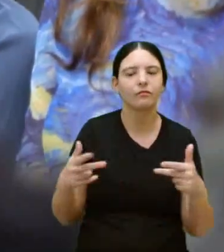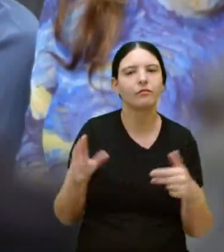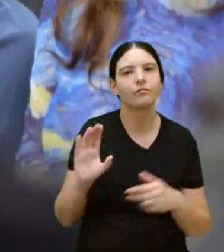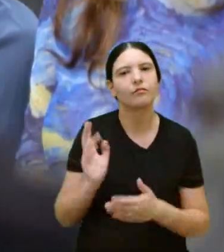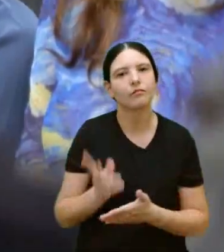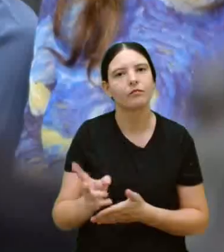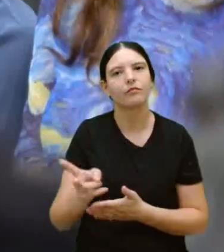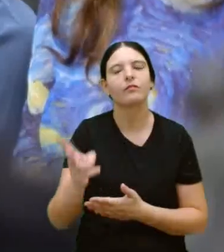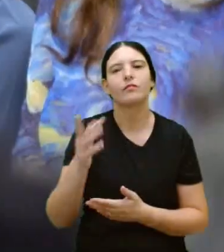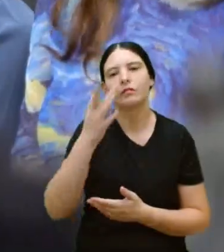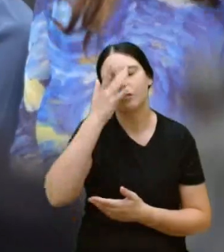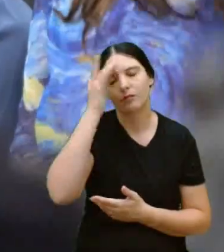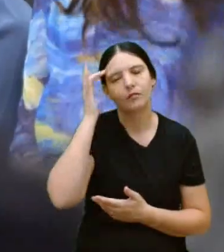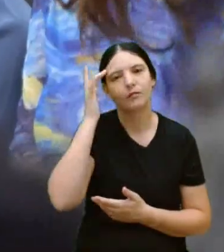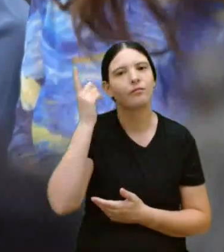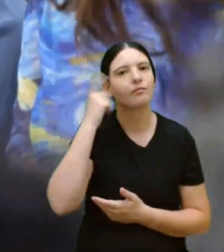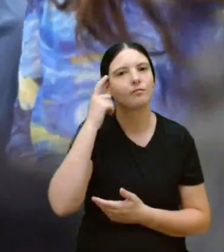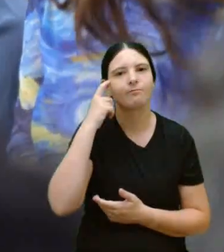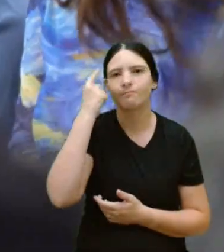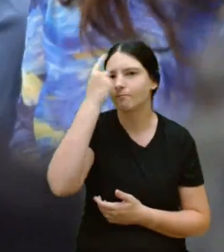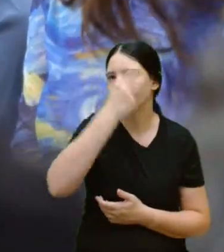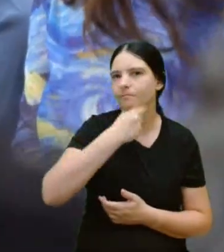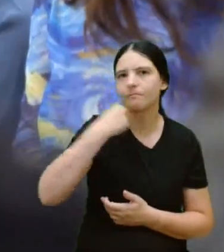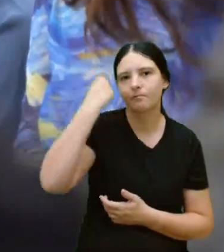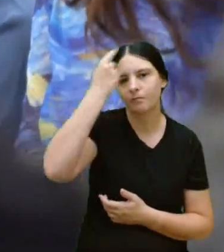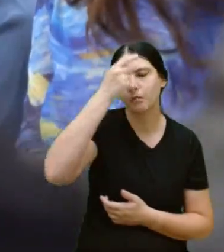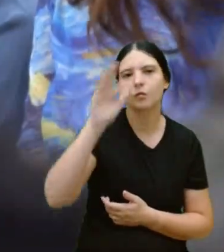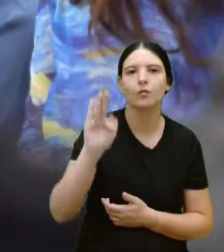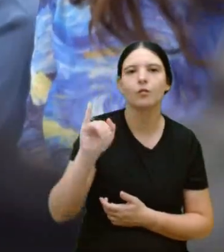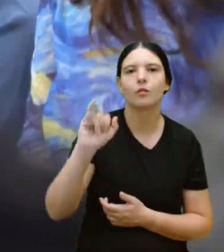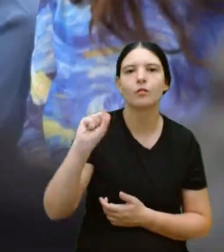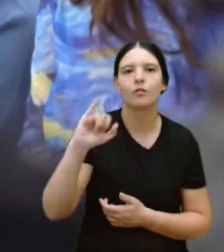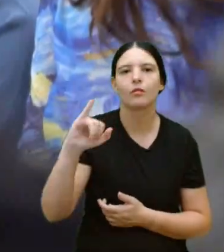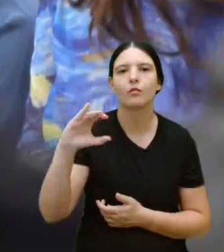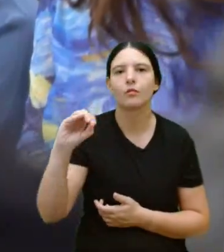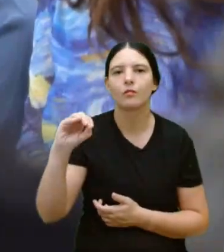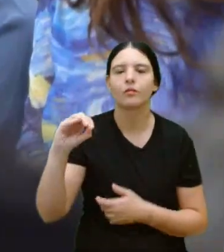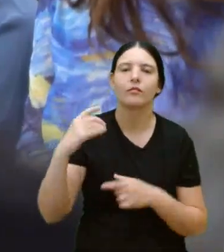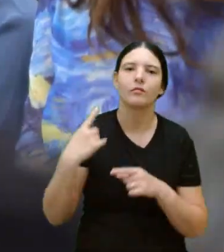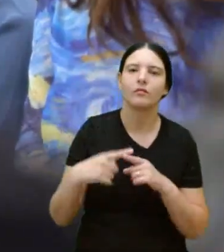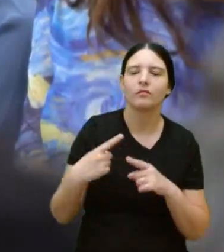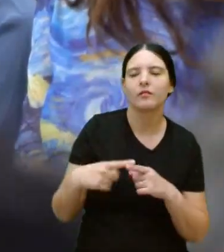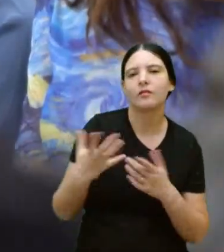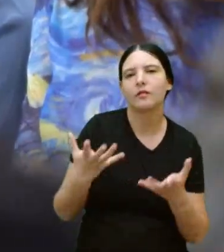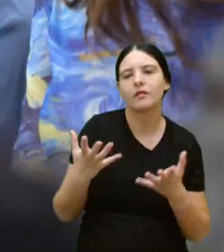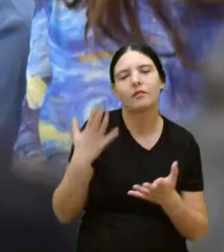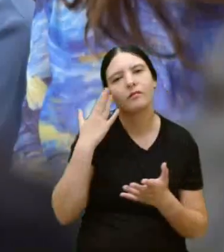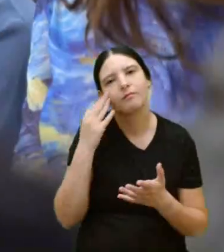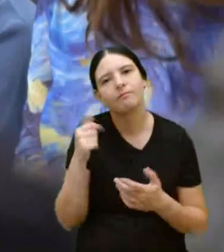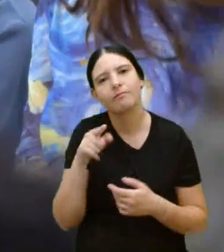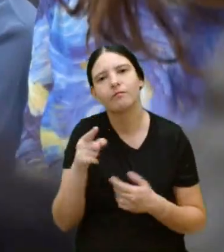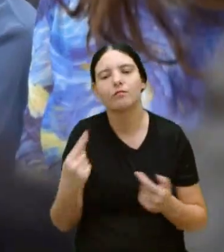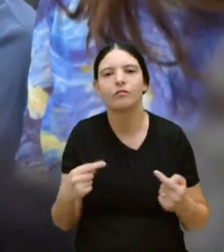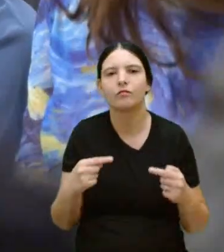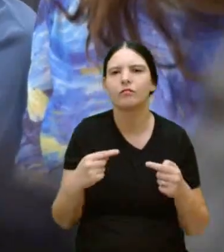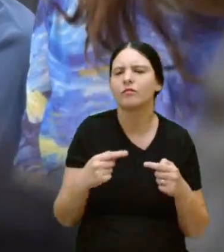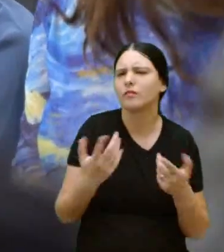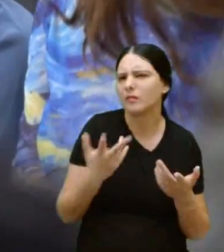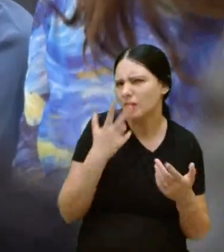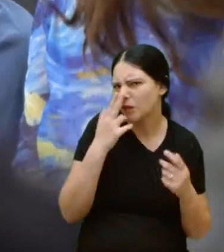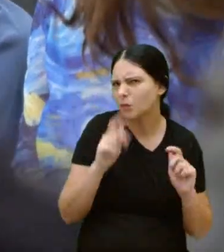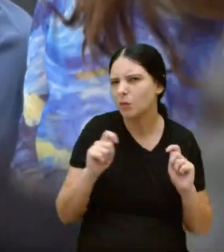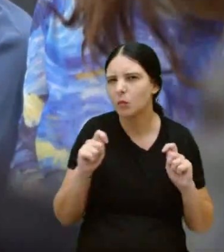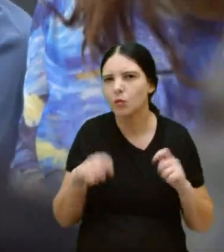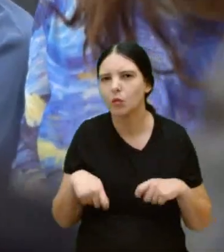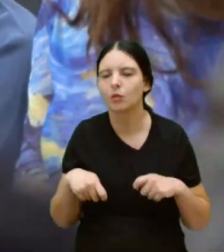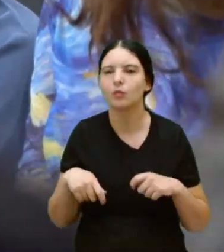ligam muito à aparência da pessoa em si. Então, eu queria saber, essa ligação que você colocou, será que seria possível a gente